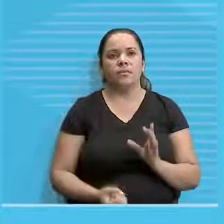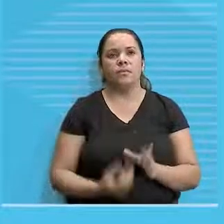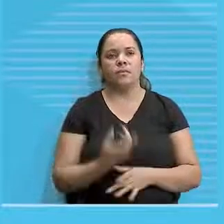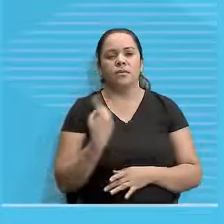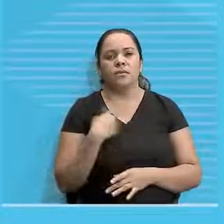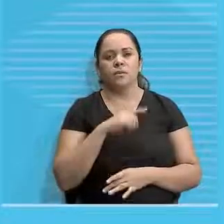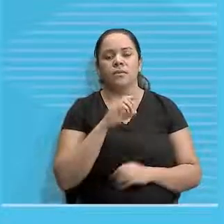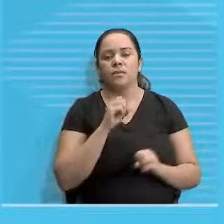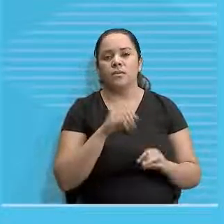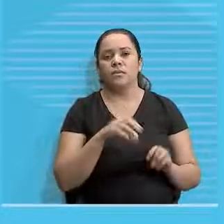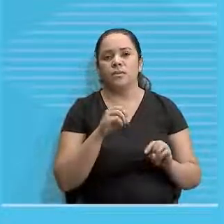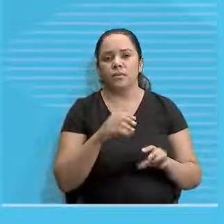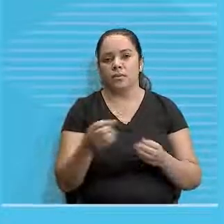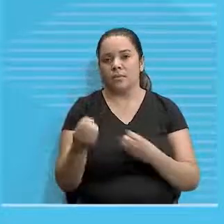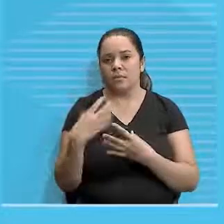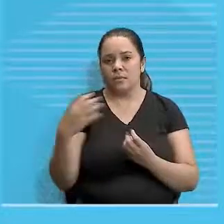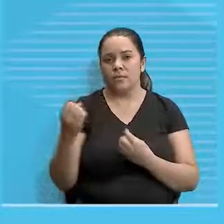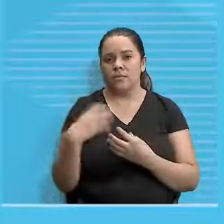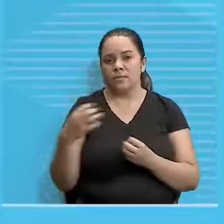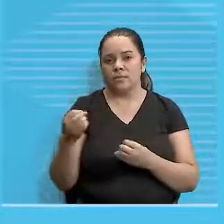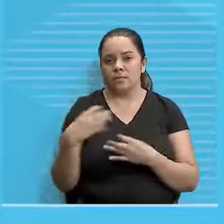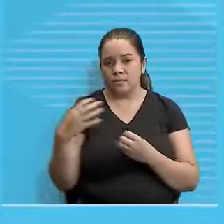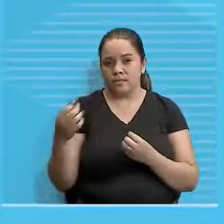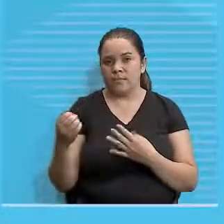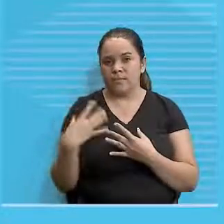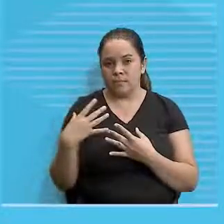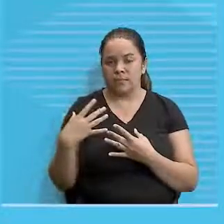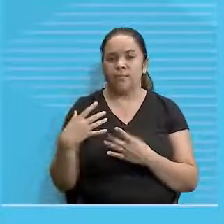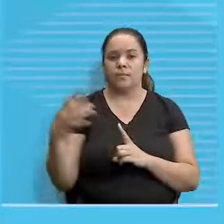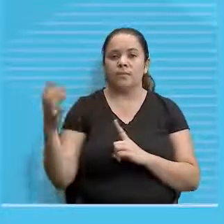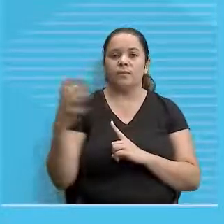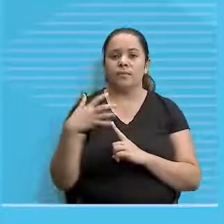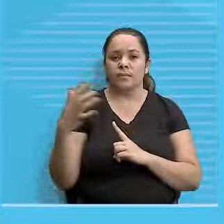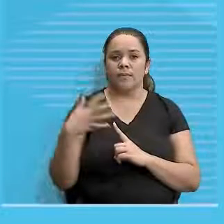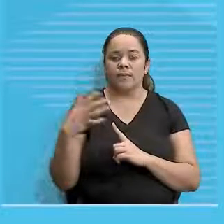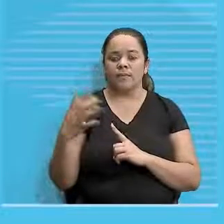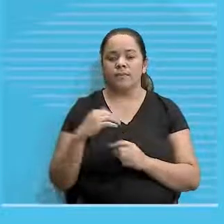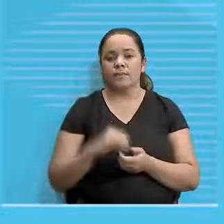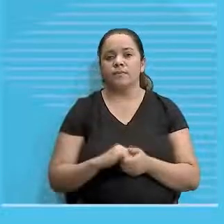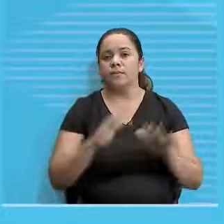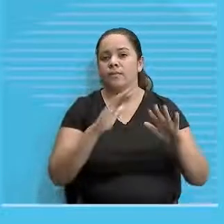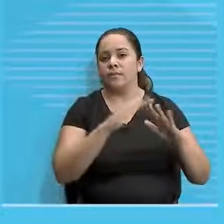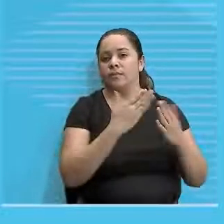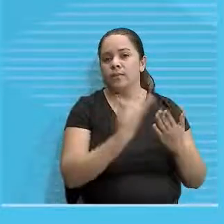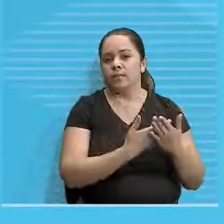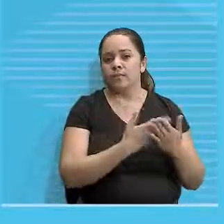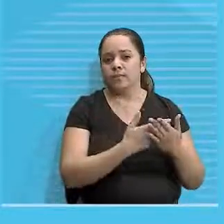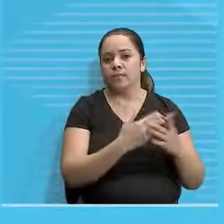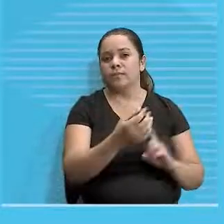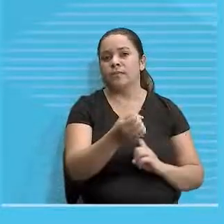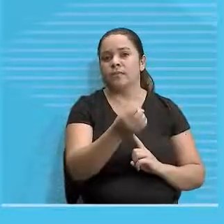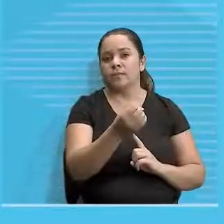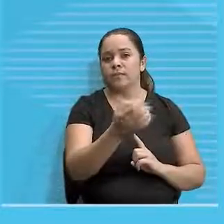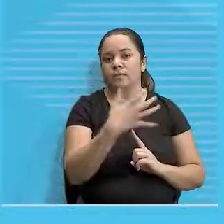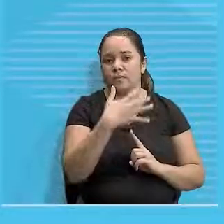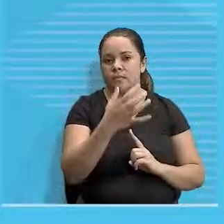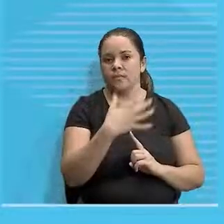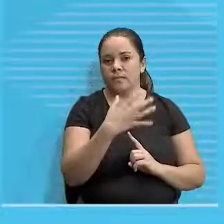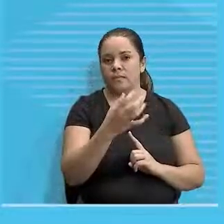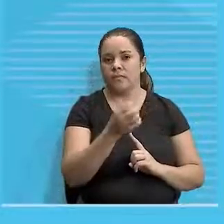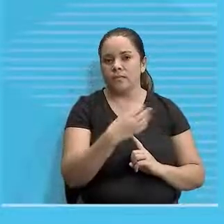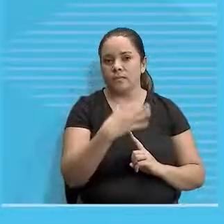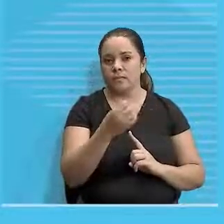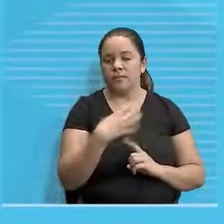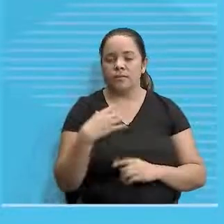a educação que a gente recebe da família e a educação que a gente recebe da escola e todas as informações que a gente vai